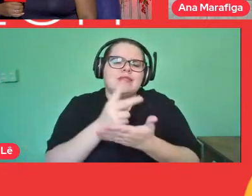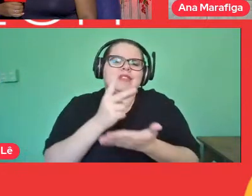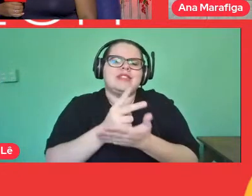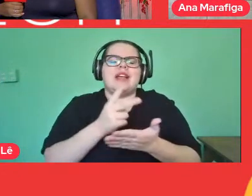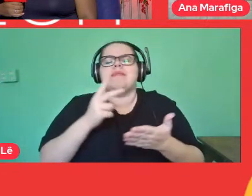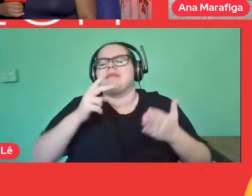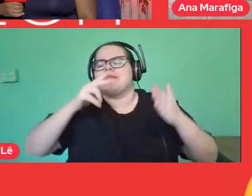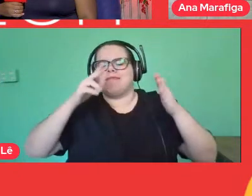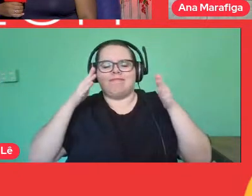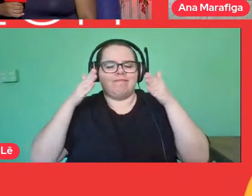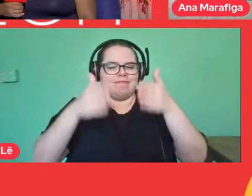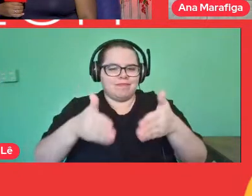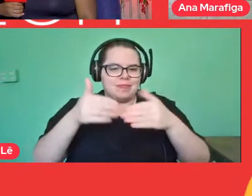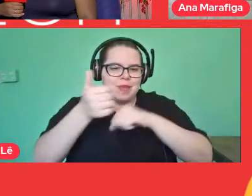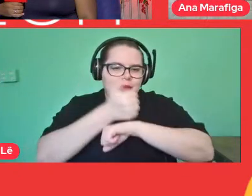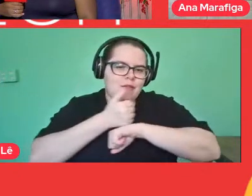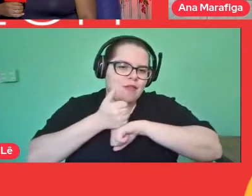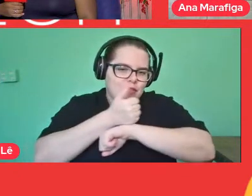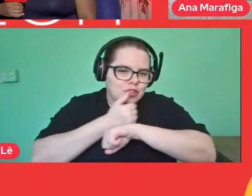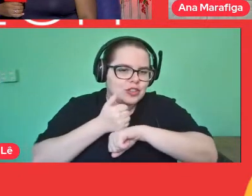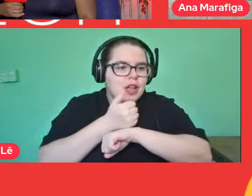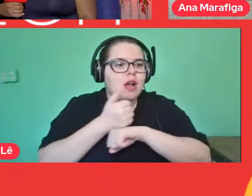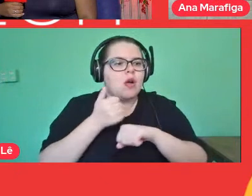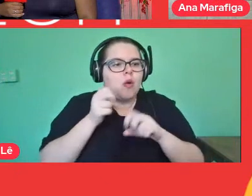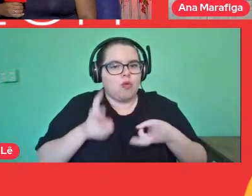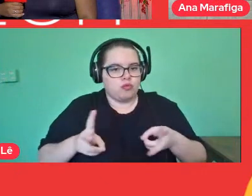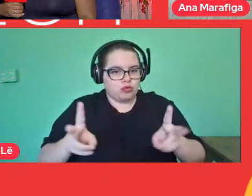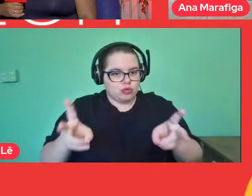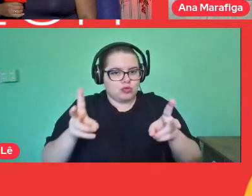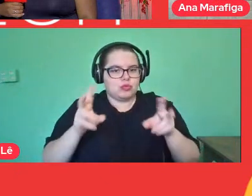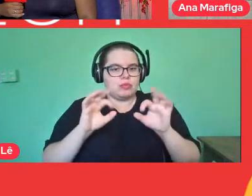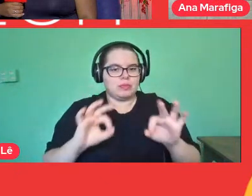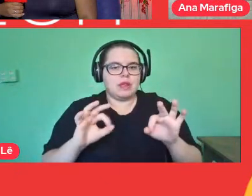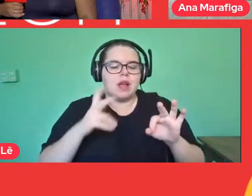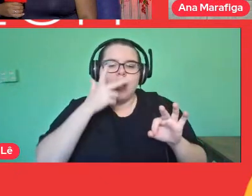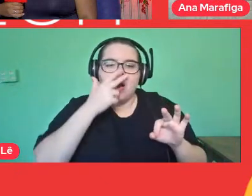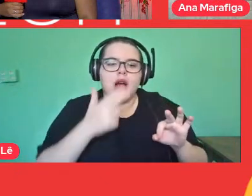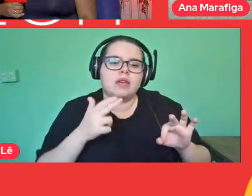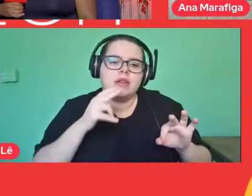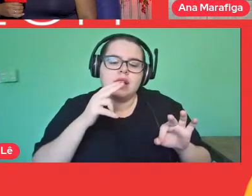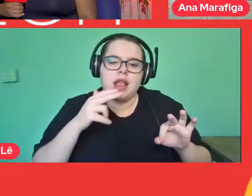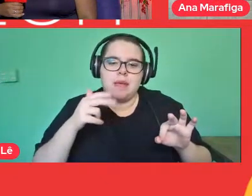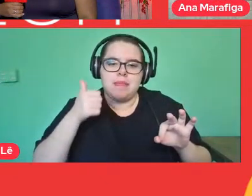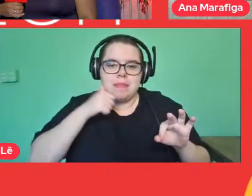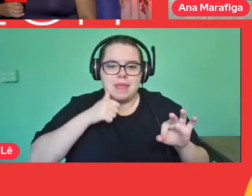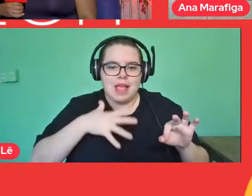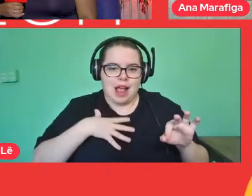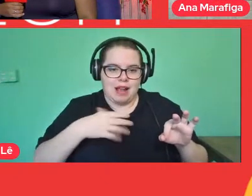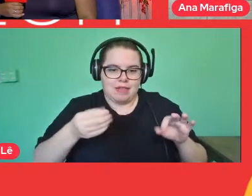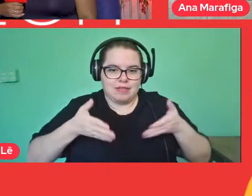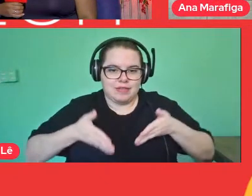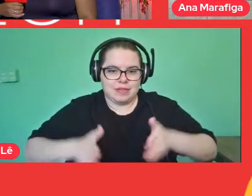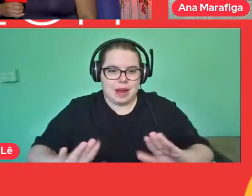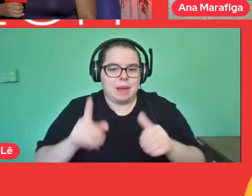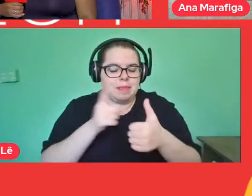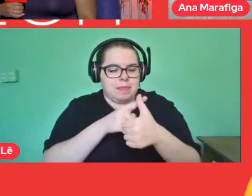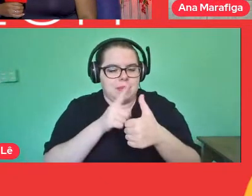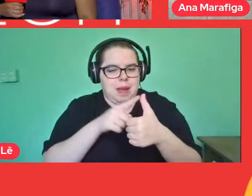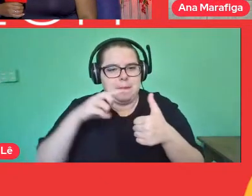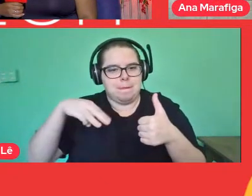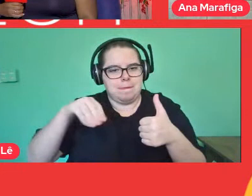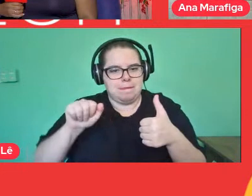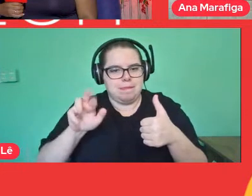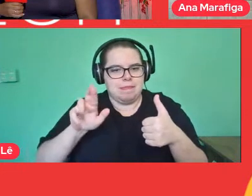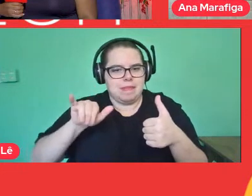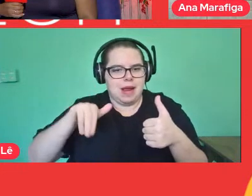dedicada profissionalmente, muito, e continuo sendo. Né? Mas acho que quando eu tive a minha primeira filha, que foi a Mariana, até outro dia eu vi